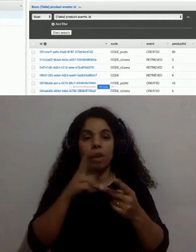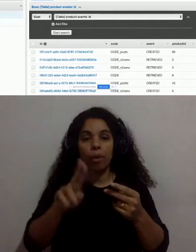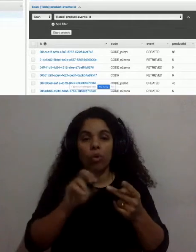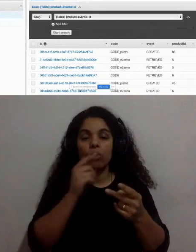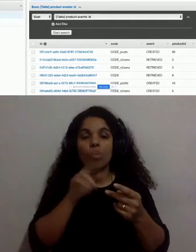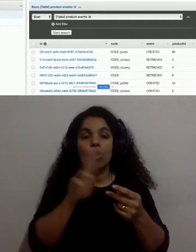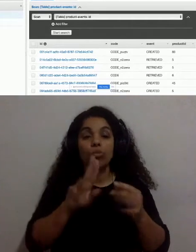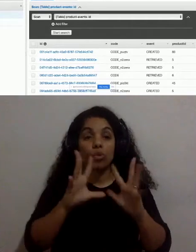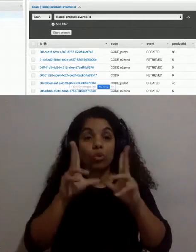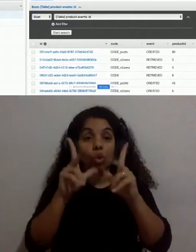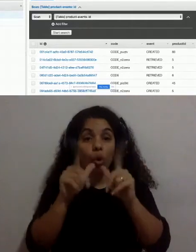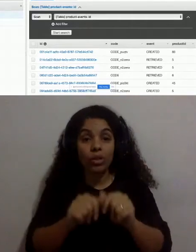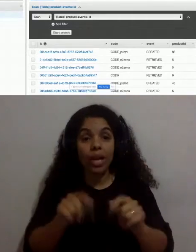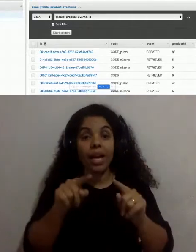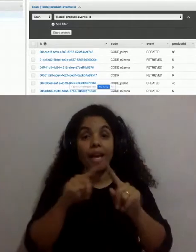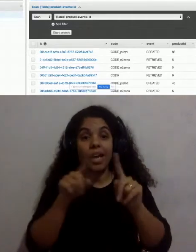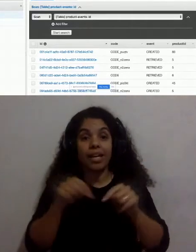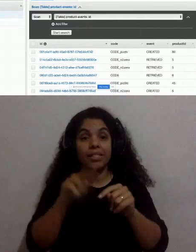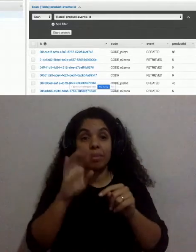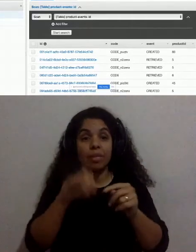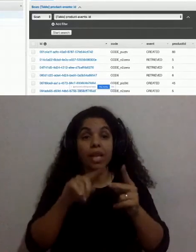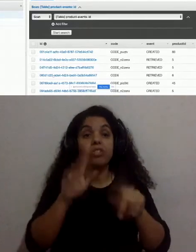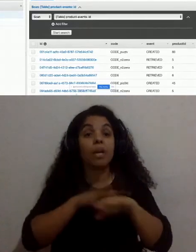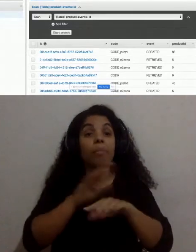consumiu todas essas mensagens, e o que mais que ele